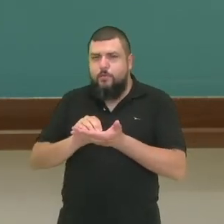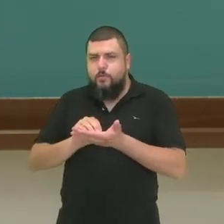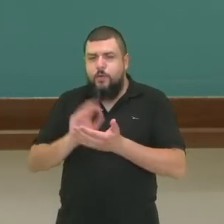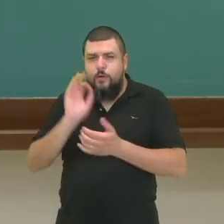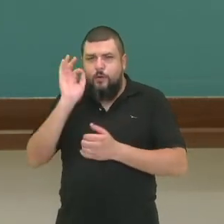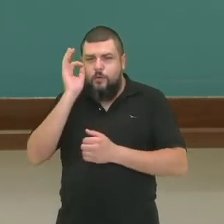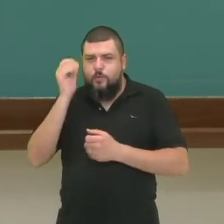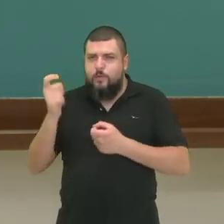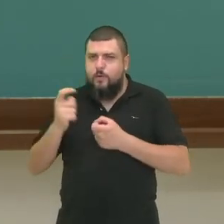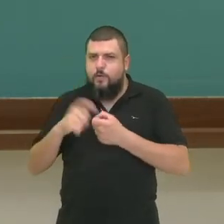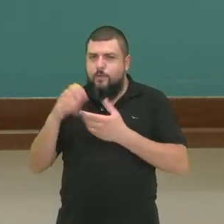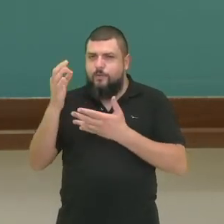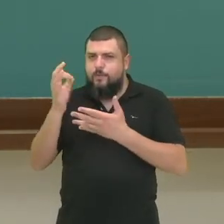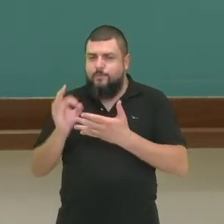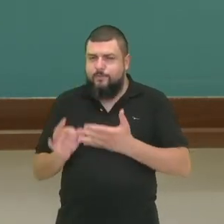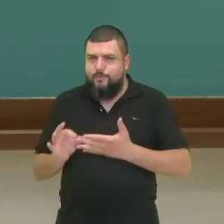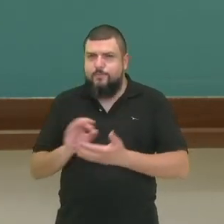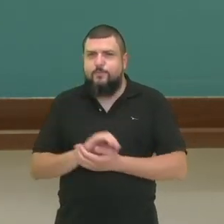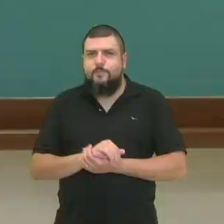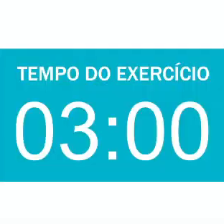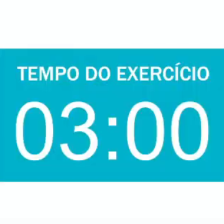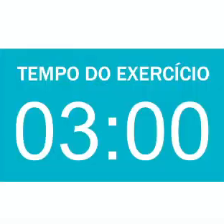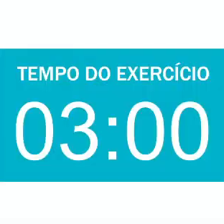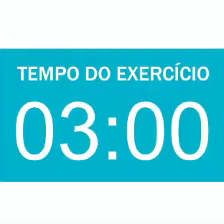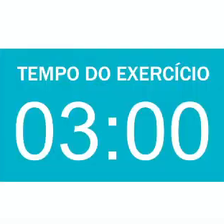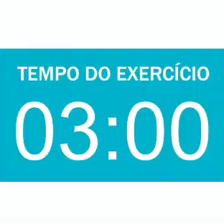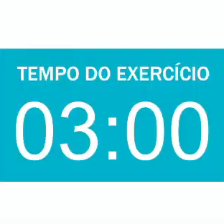vai retornar com a resolução.